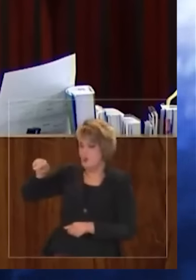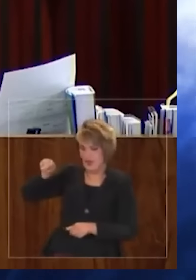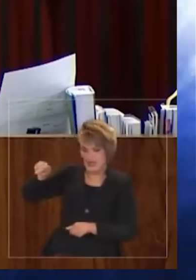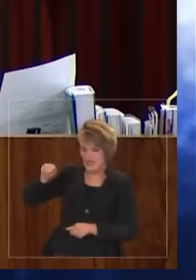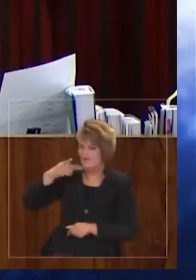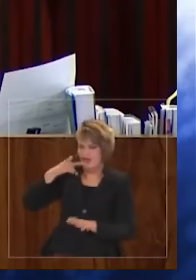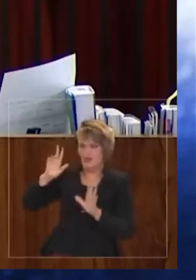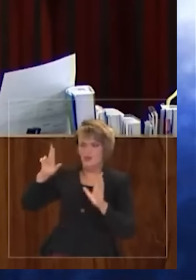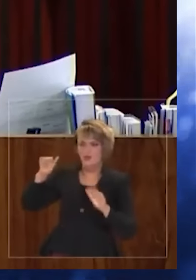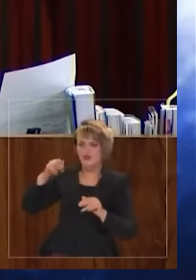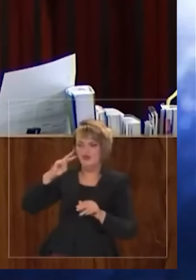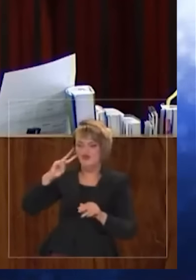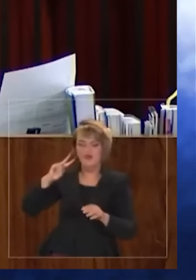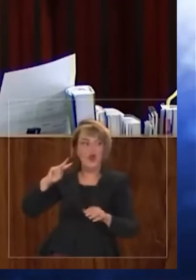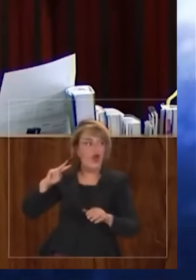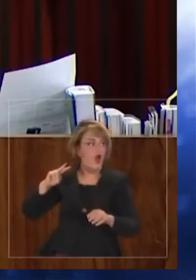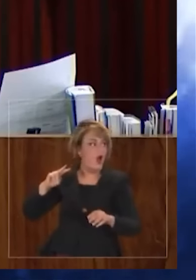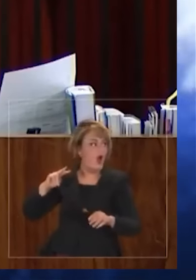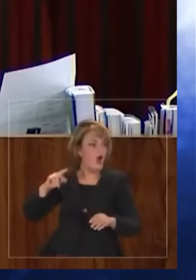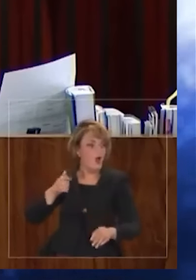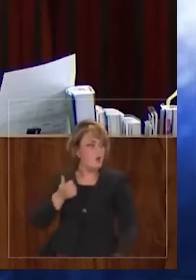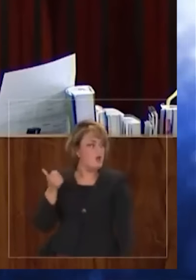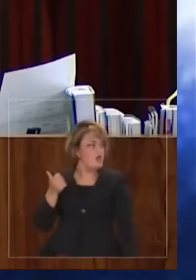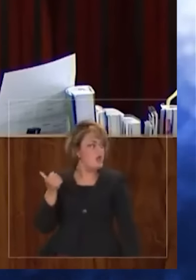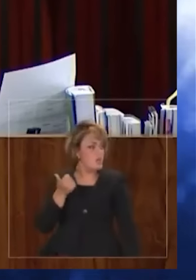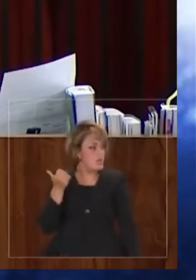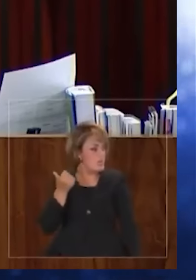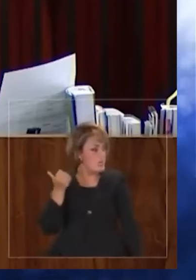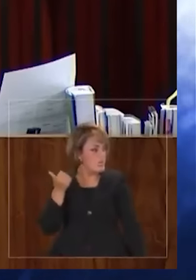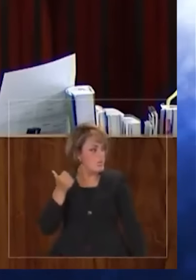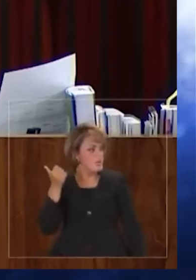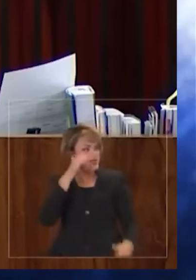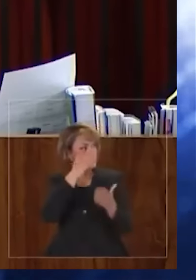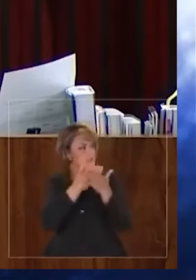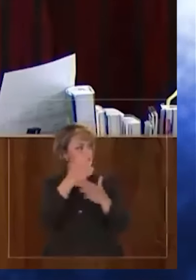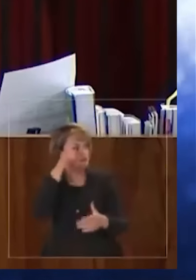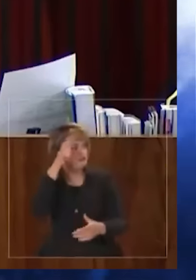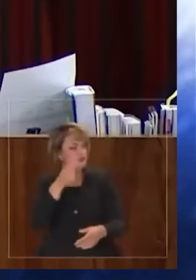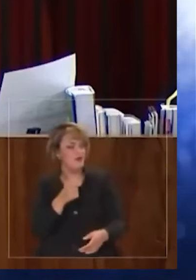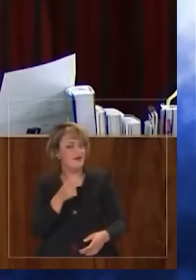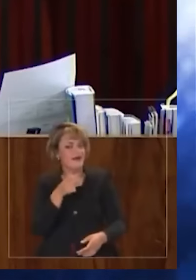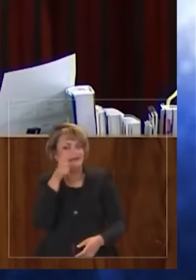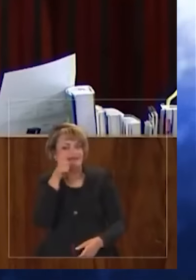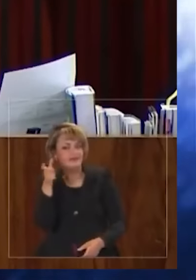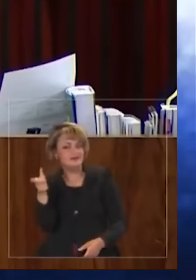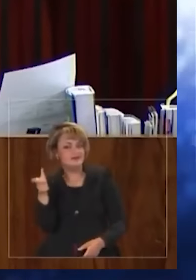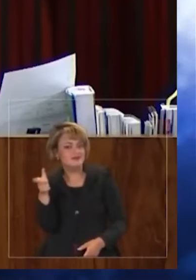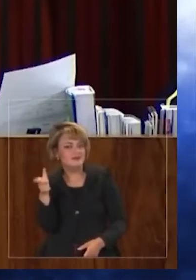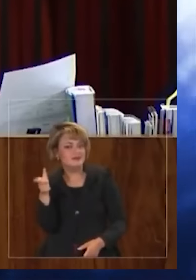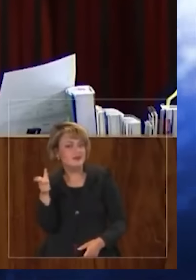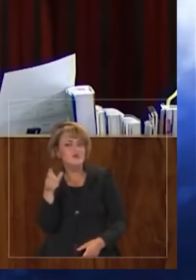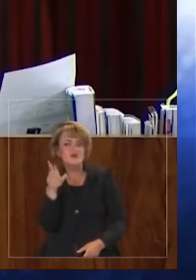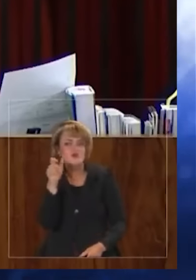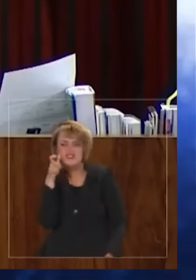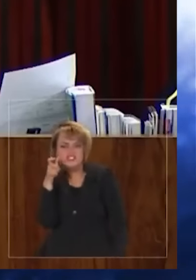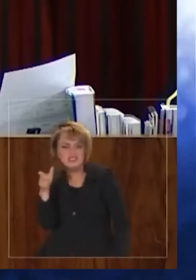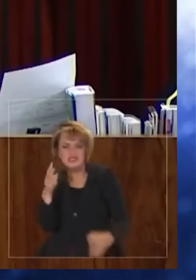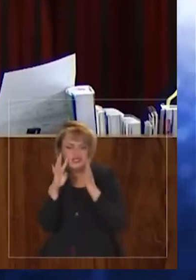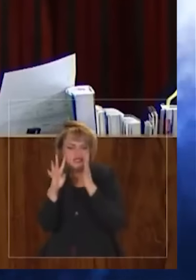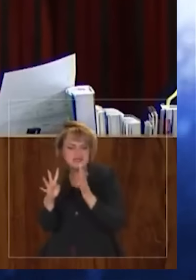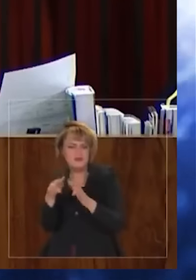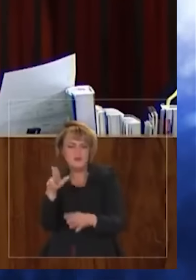notícia dele de repente ganha um interesse gigantesco a compartilhar essa notícia é